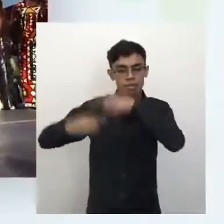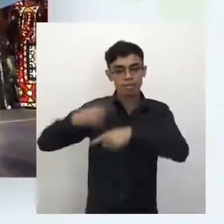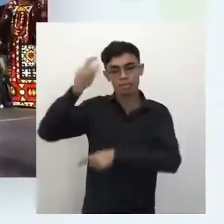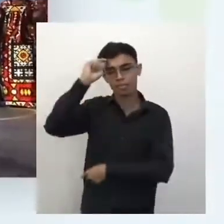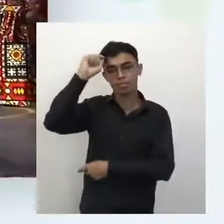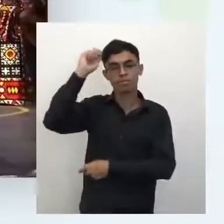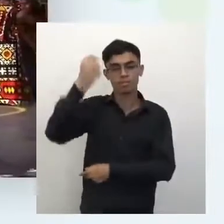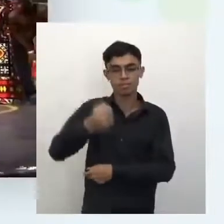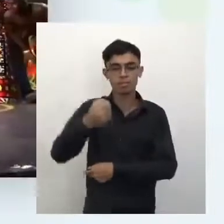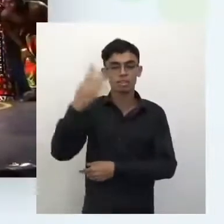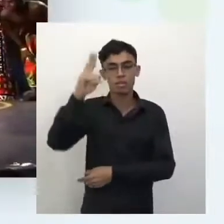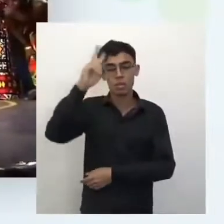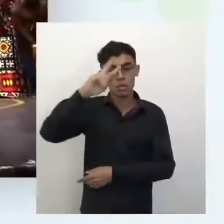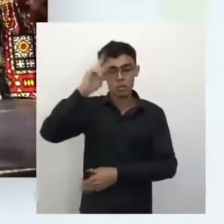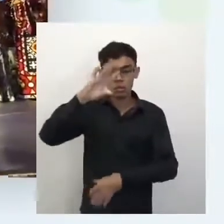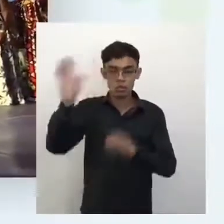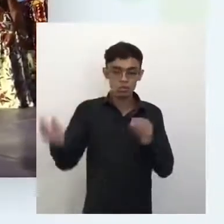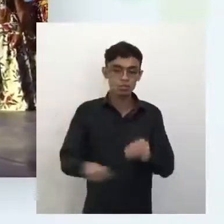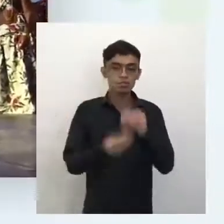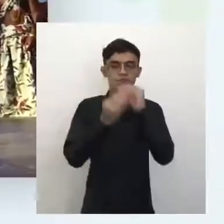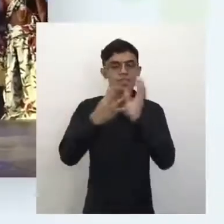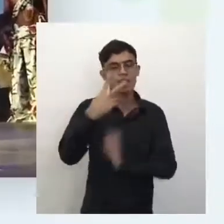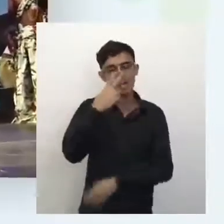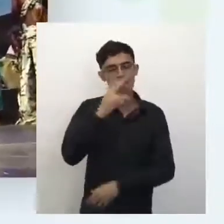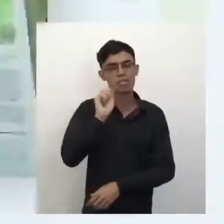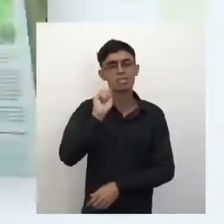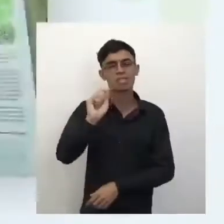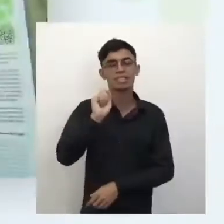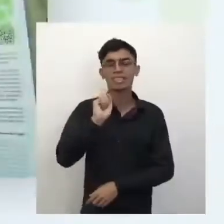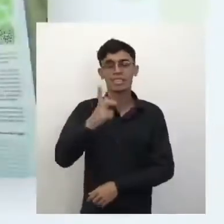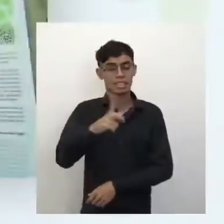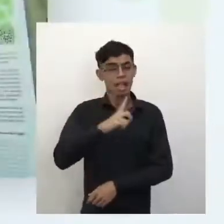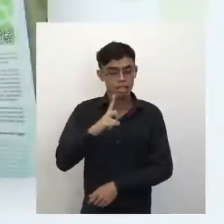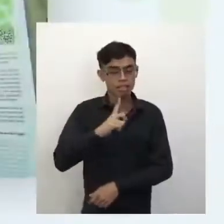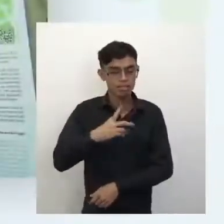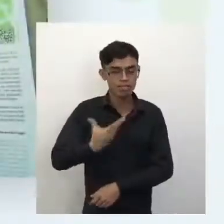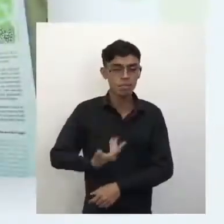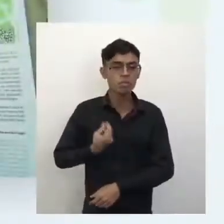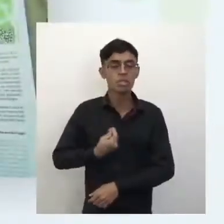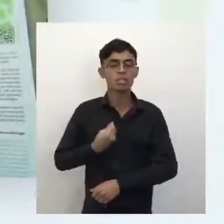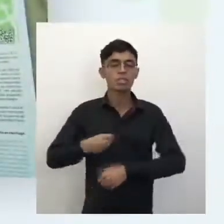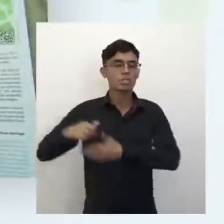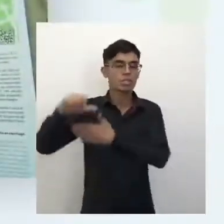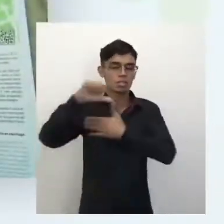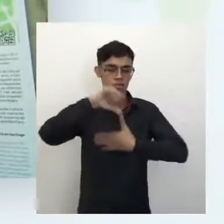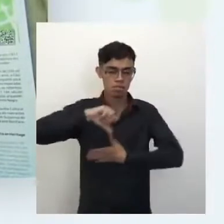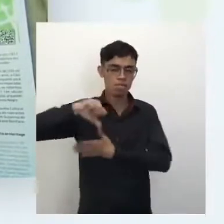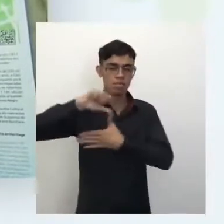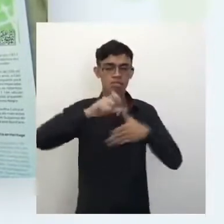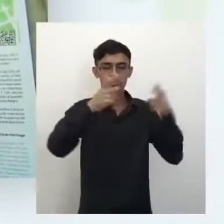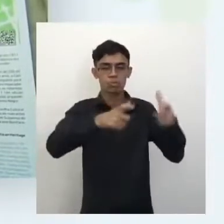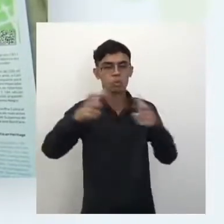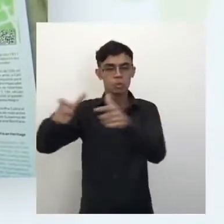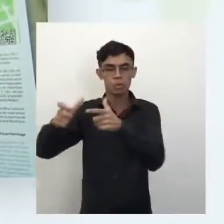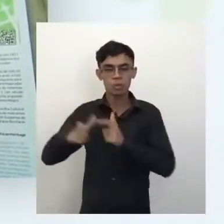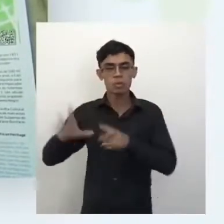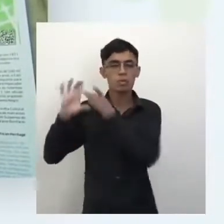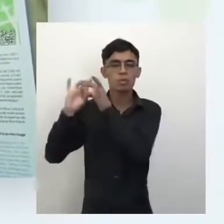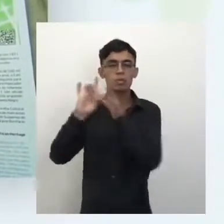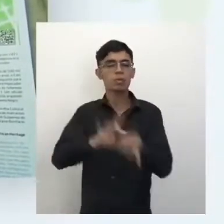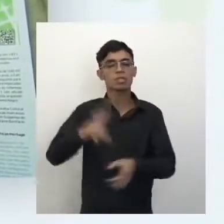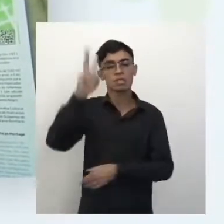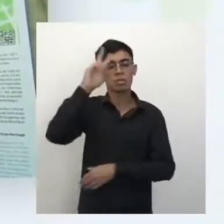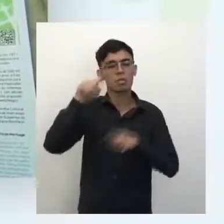isso fazendo parte da história, né? Eu acho que existem nas Américas muito mais lugares com esse contexto histórico, né?